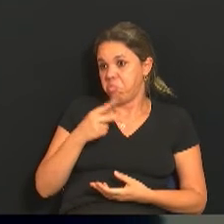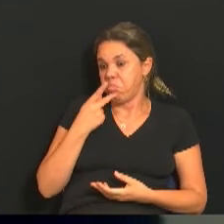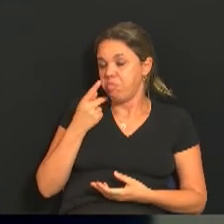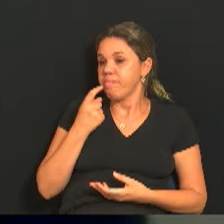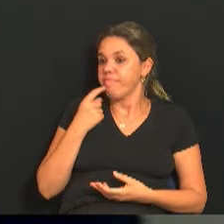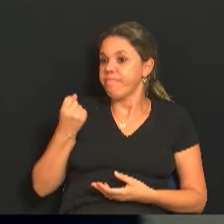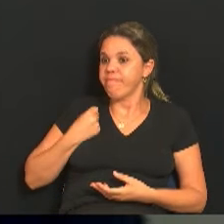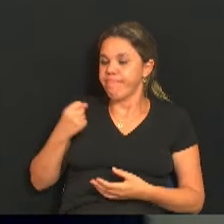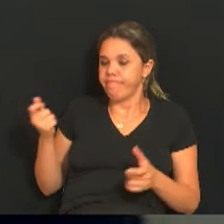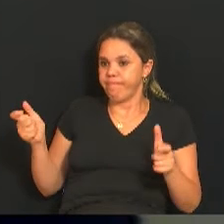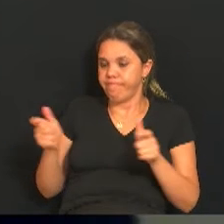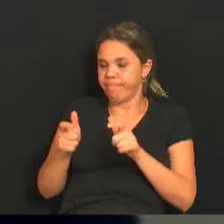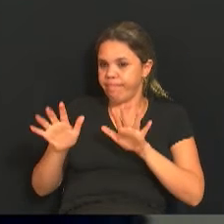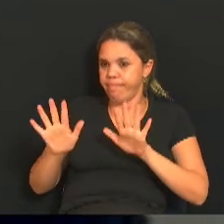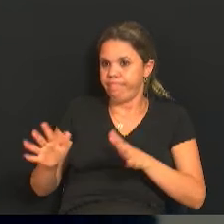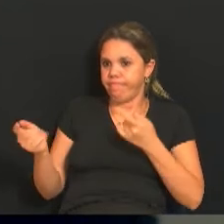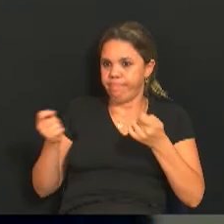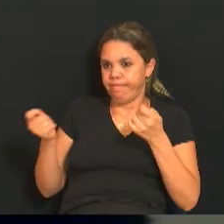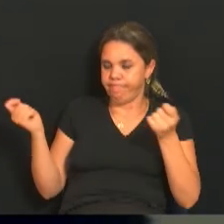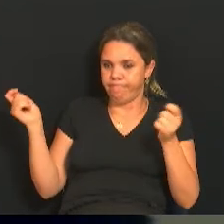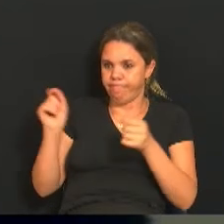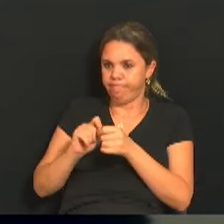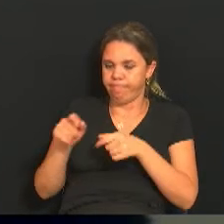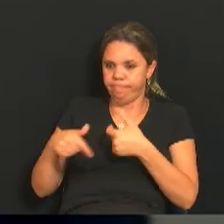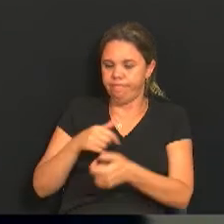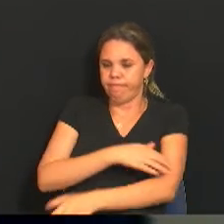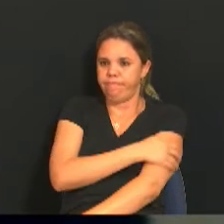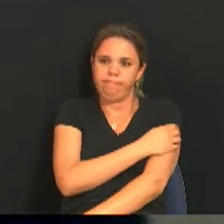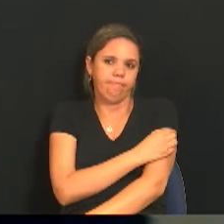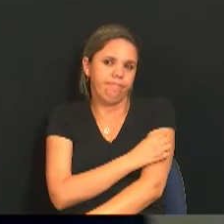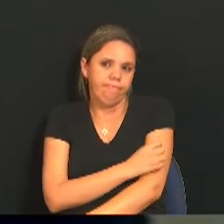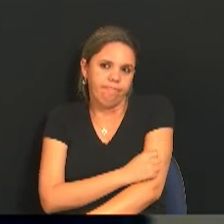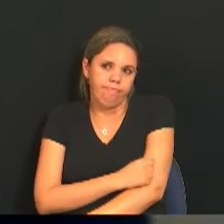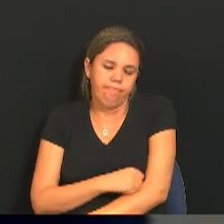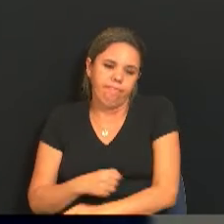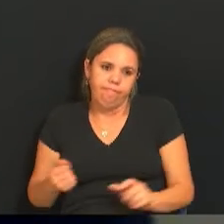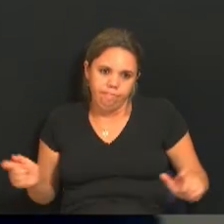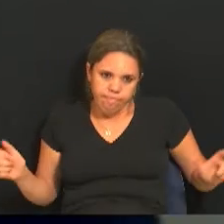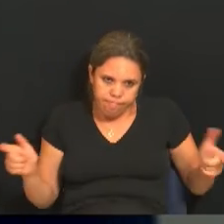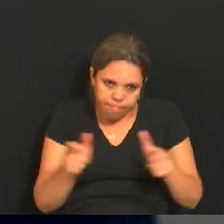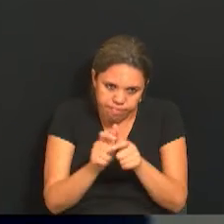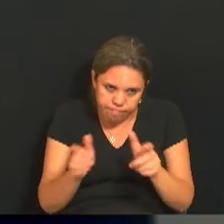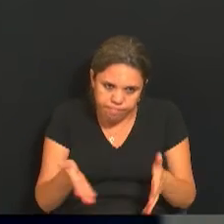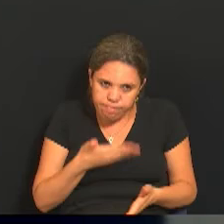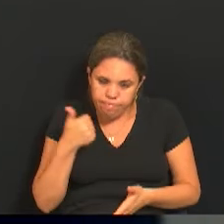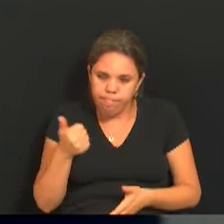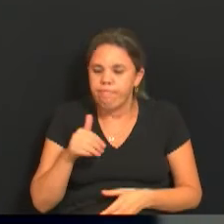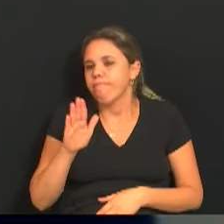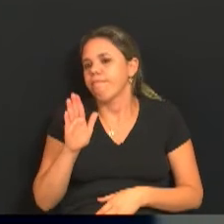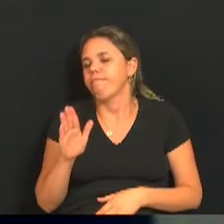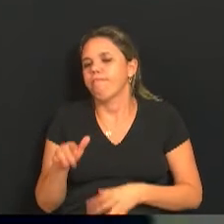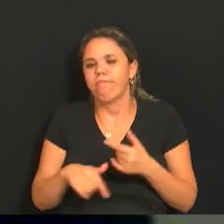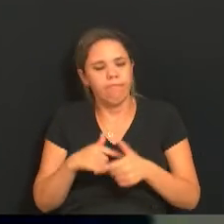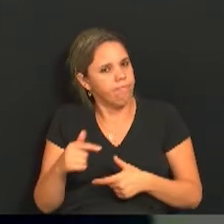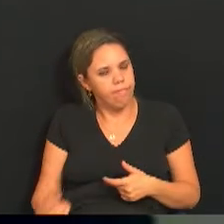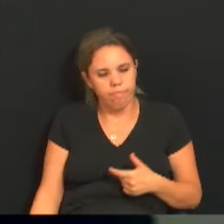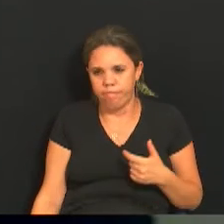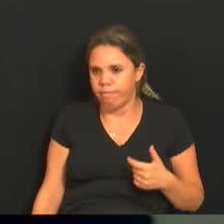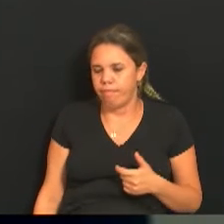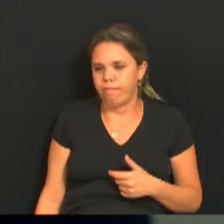tão grande. Então, é possível realizar um trabalho que diminua, né? E um trabalho que diminua, ele